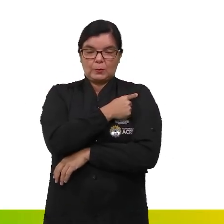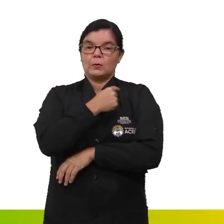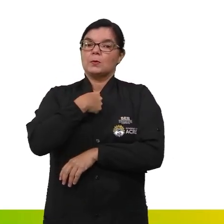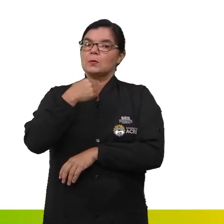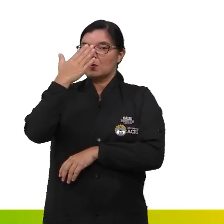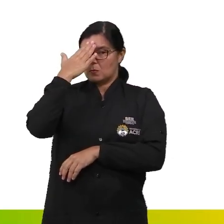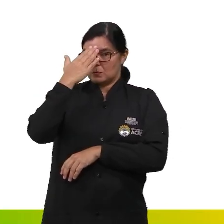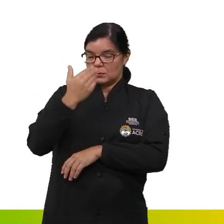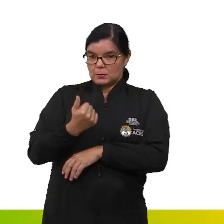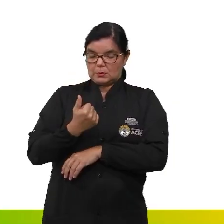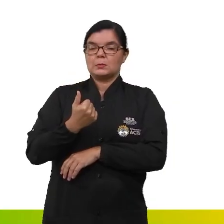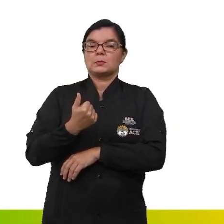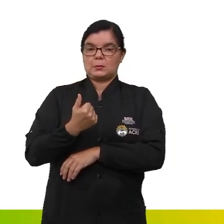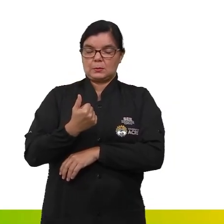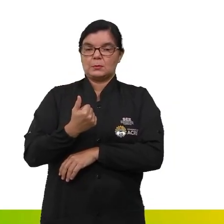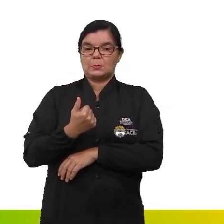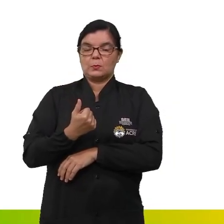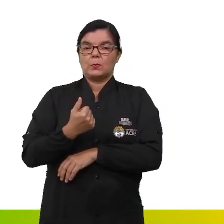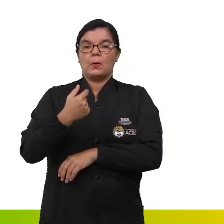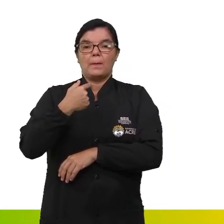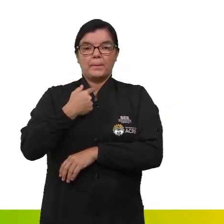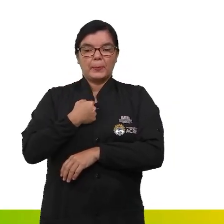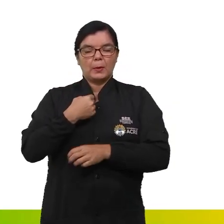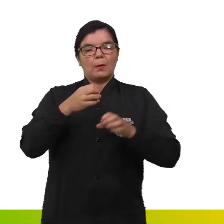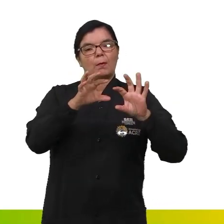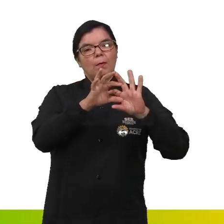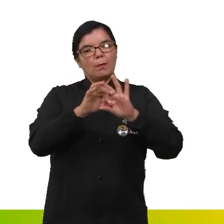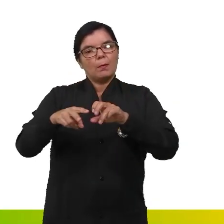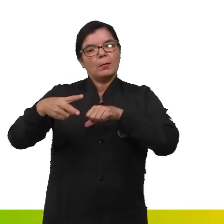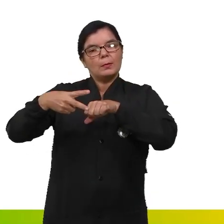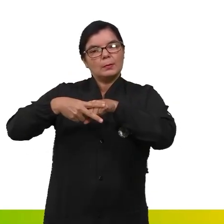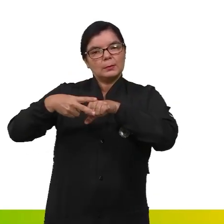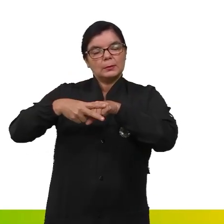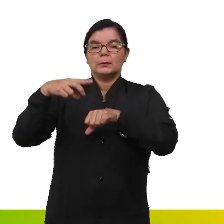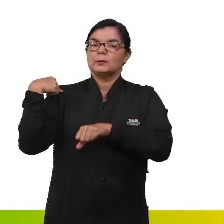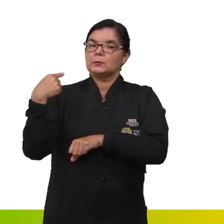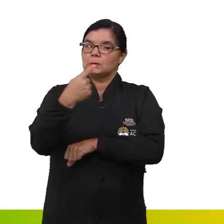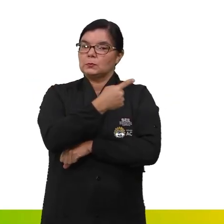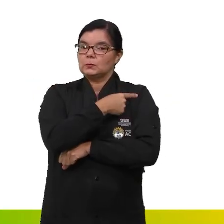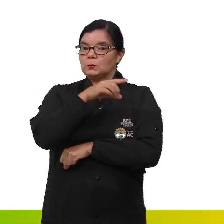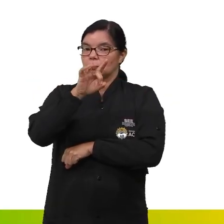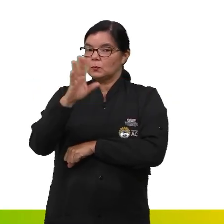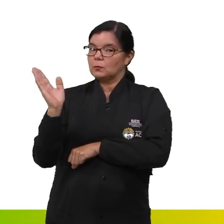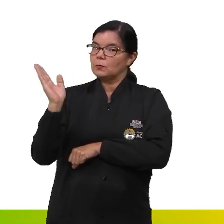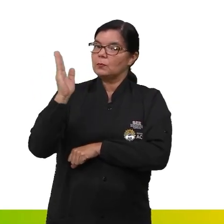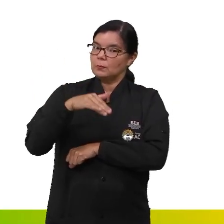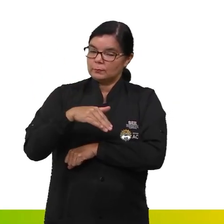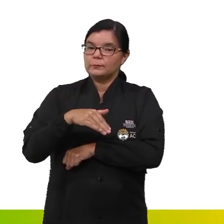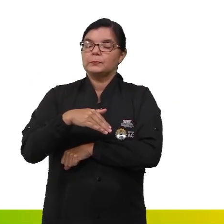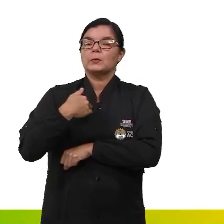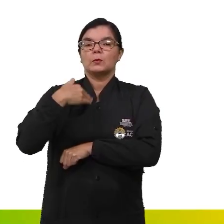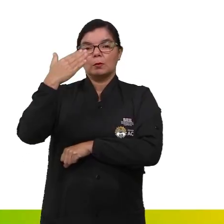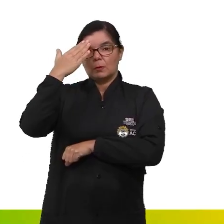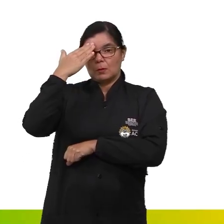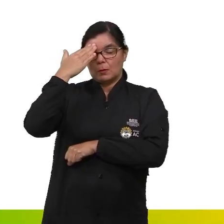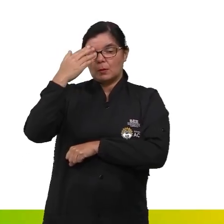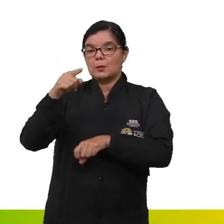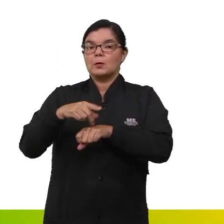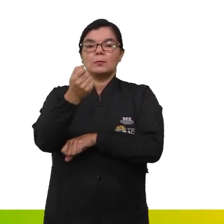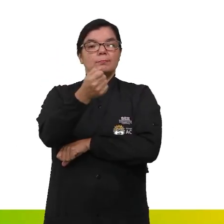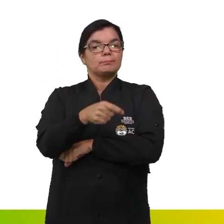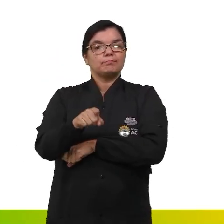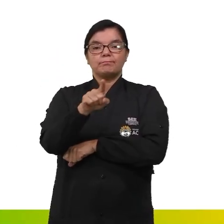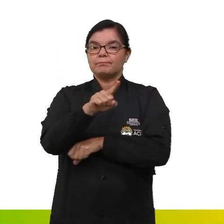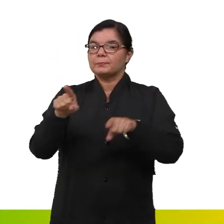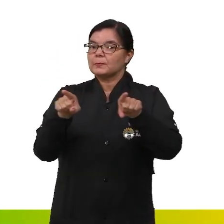eu identifique que pela desinência verbal é o nós, apenas o vamos é suficiente, e que eu não